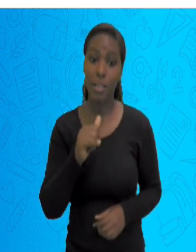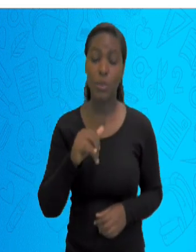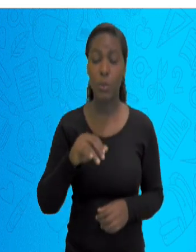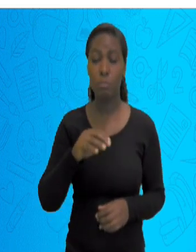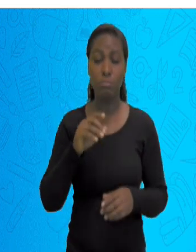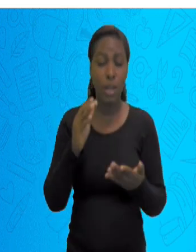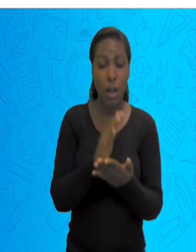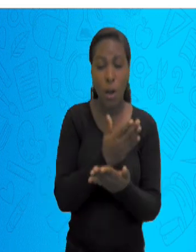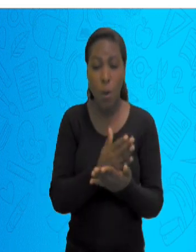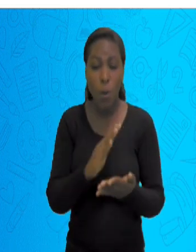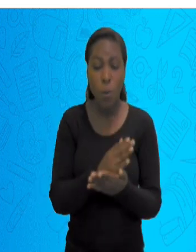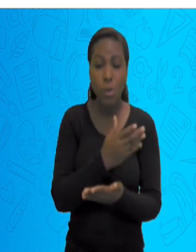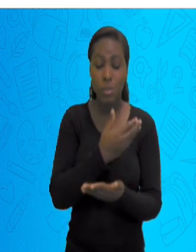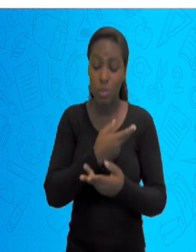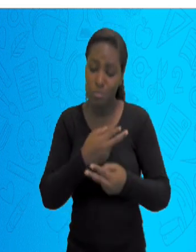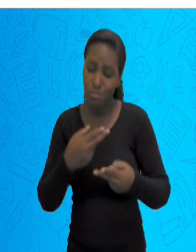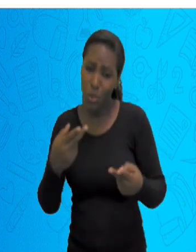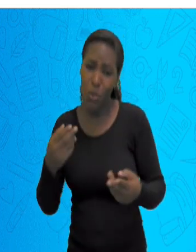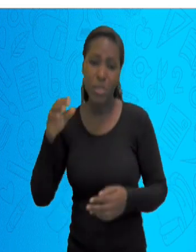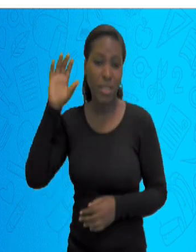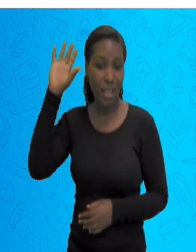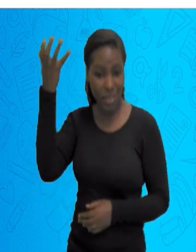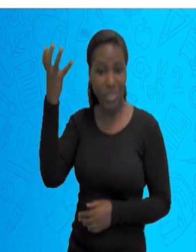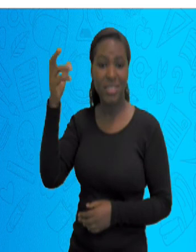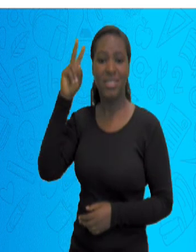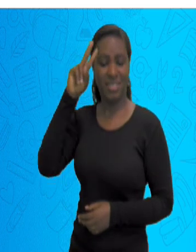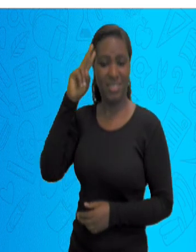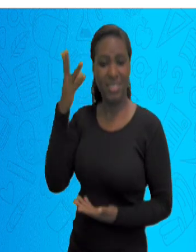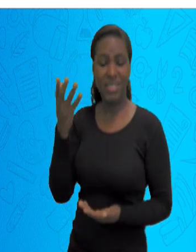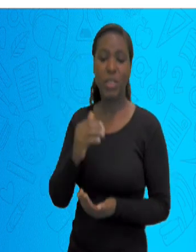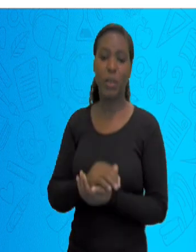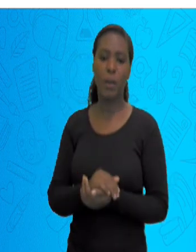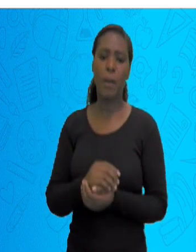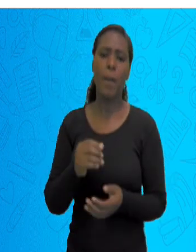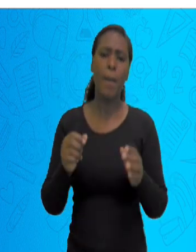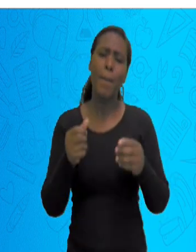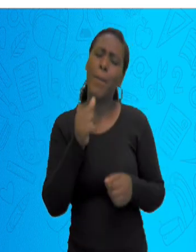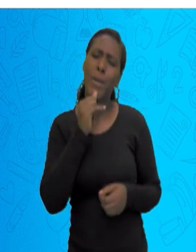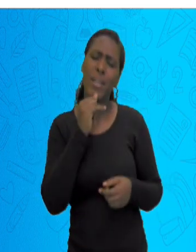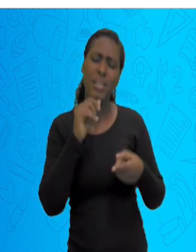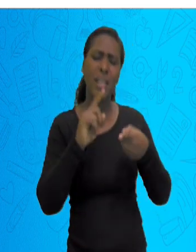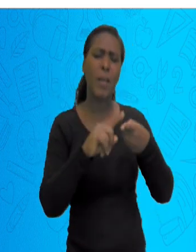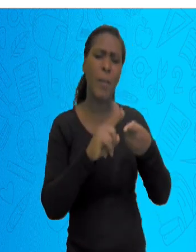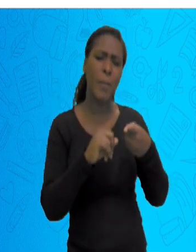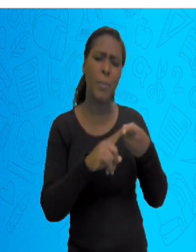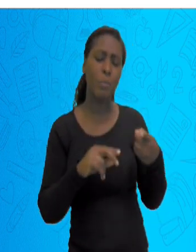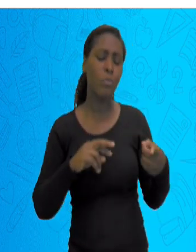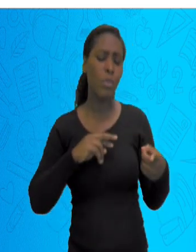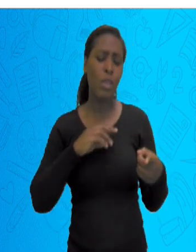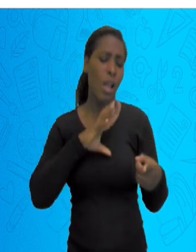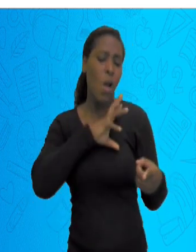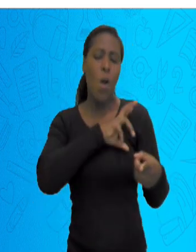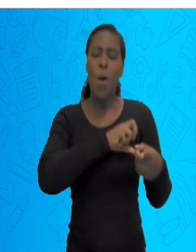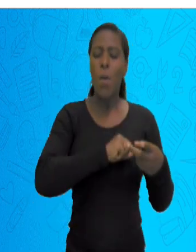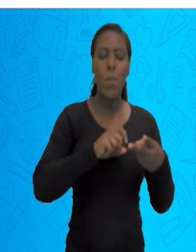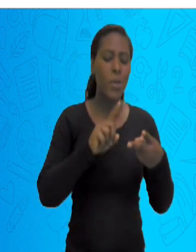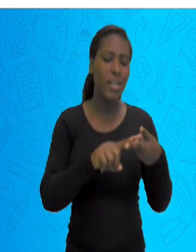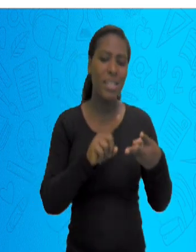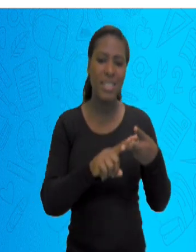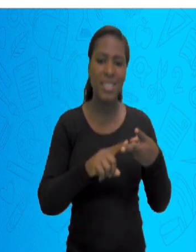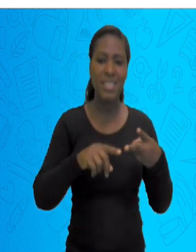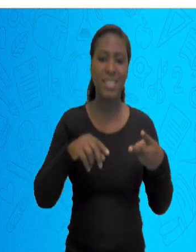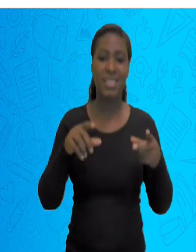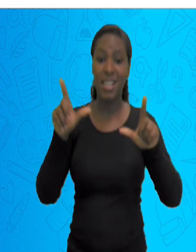acontecimentos. Alguns exemplos de texto narrativo são romance, novela, conto, crônica e